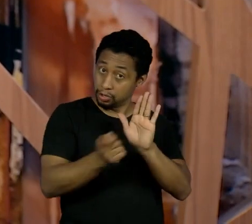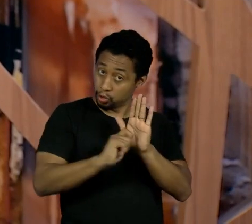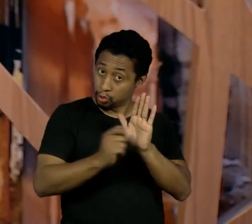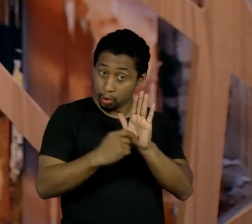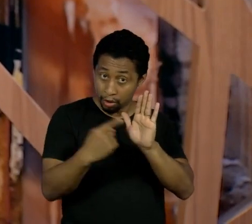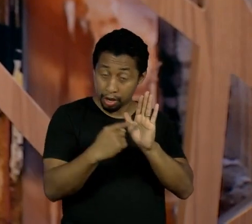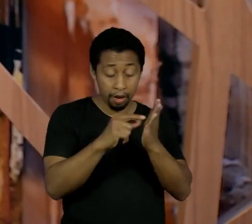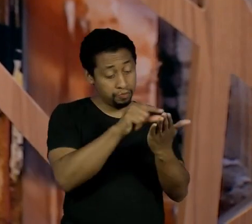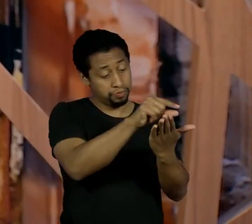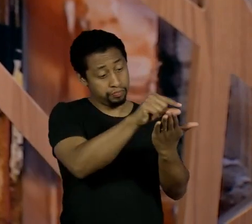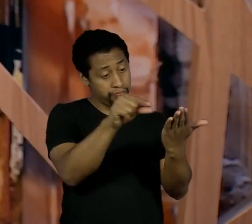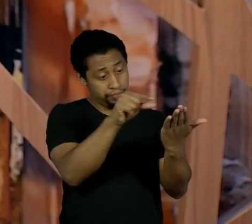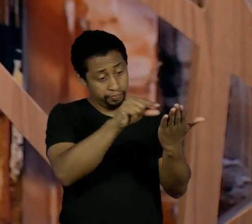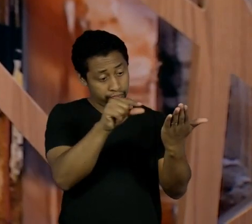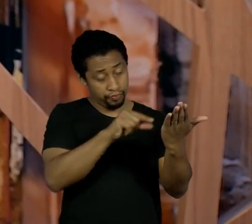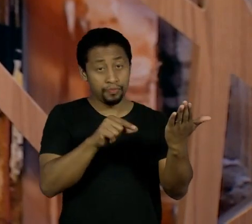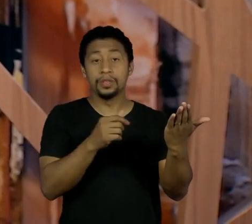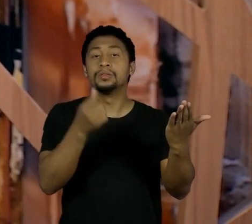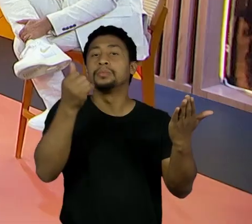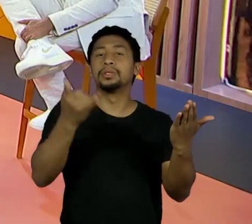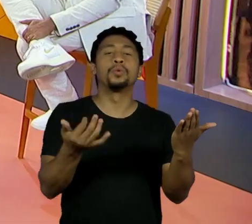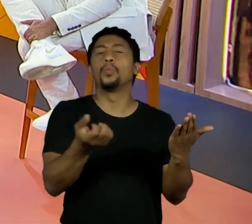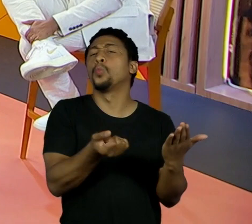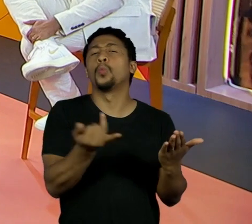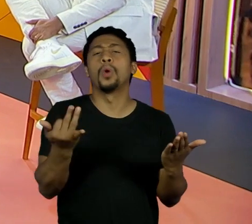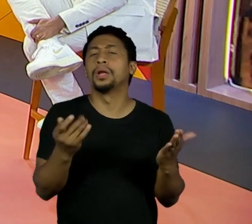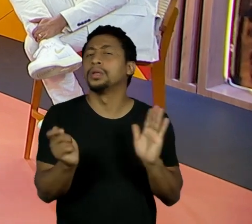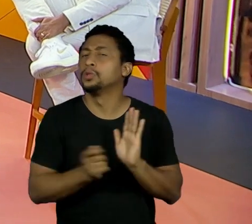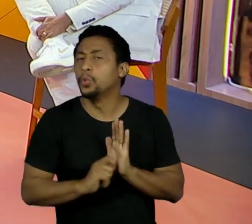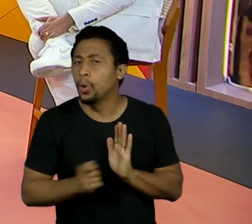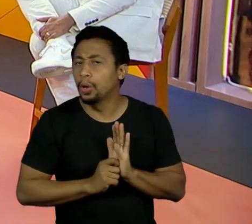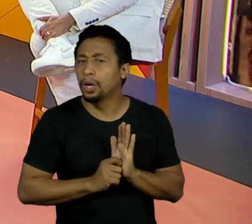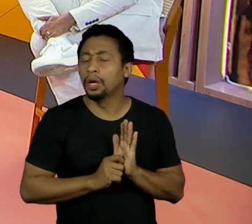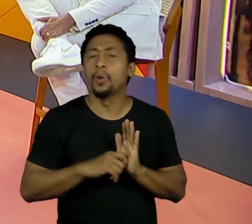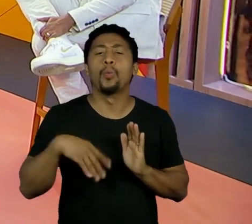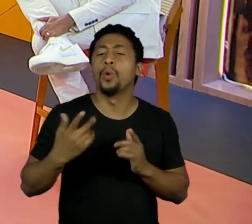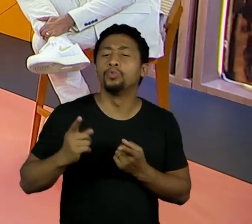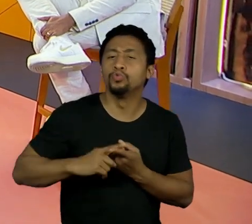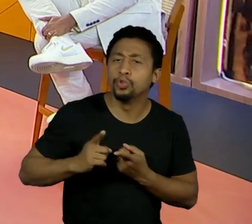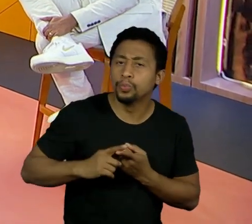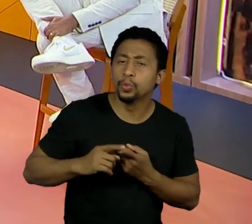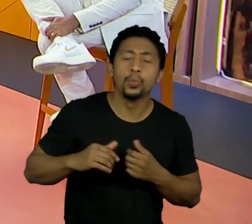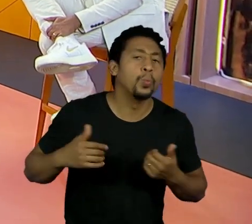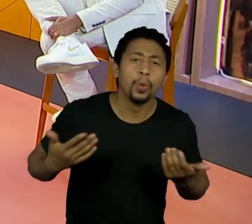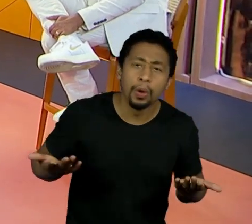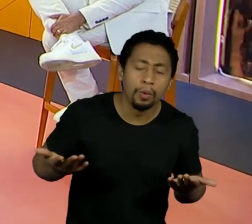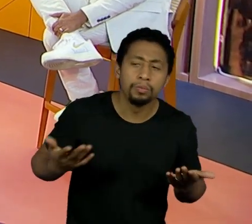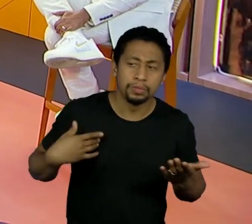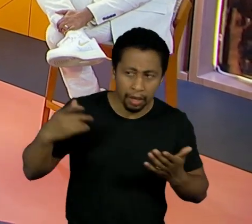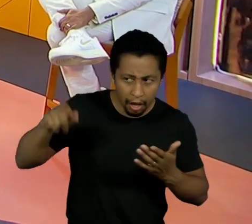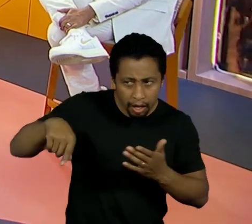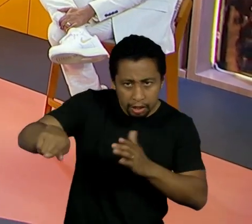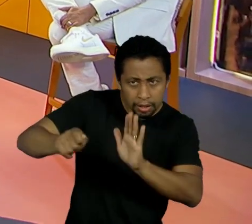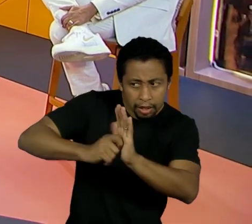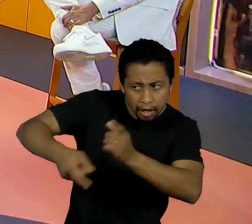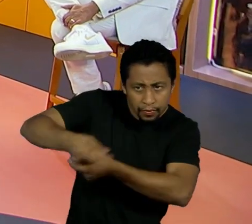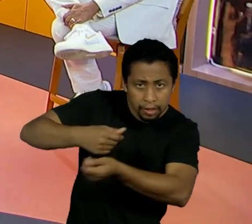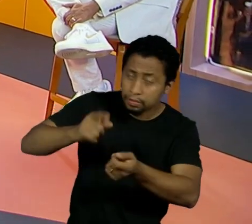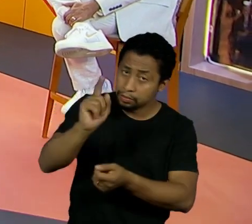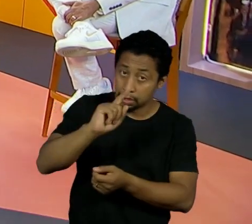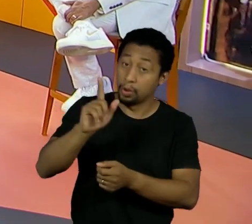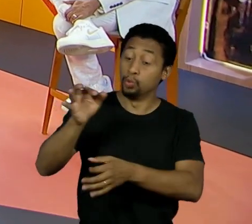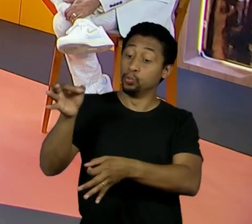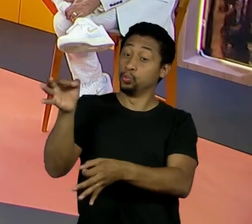lá especificada a quantidade da droga, o tipo da droga para te transformar em traficante ou não. O que a lei de droga diz é que o juiz vai com base